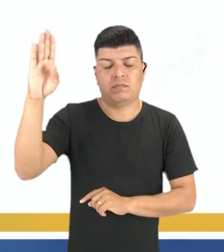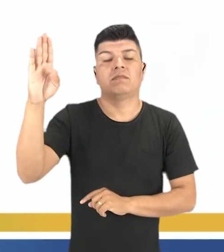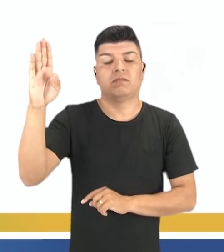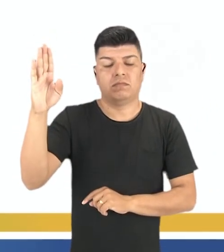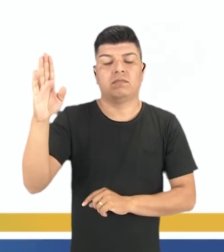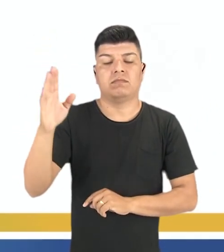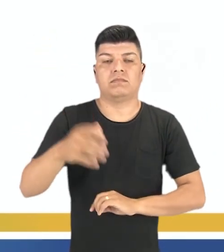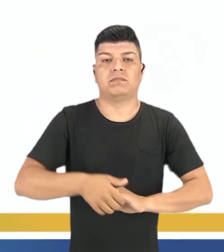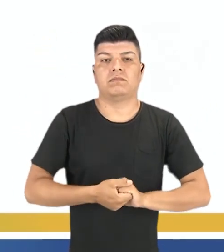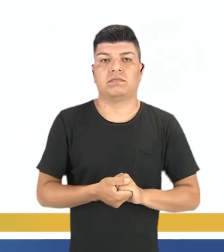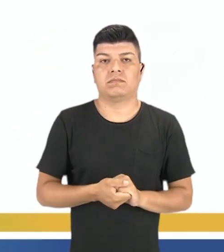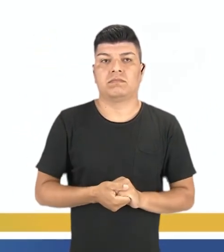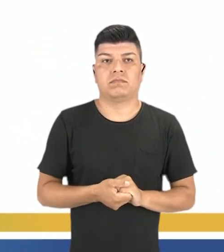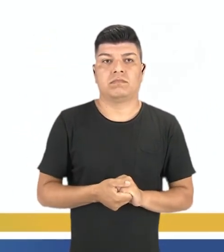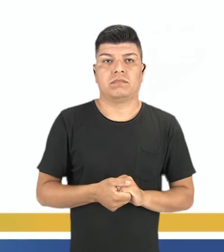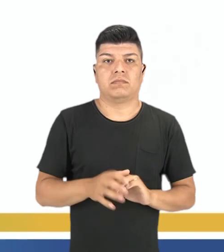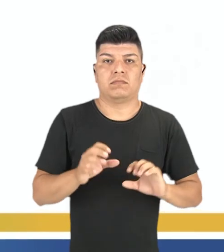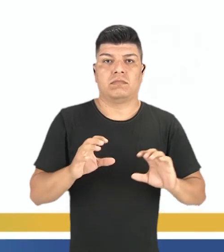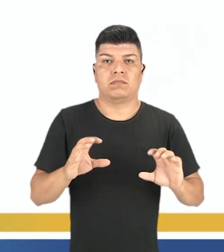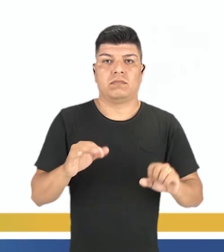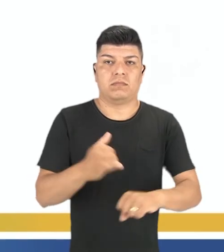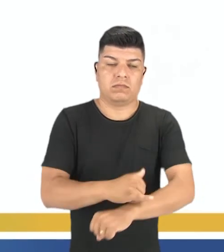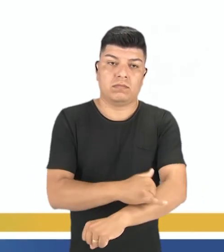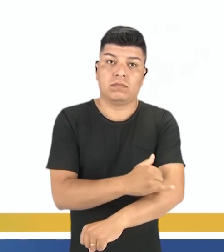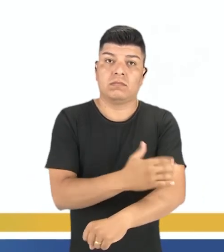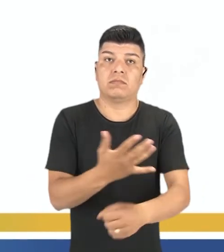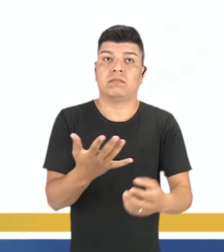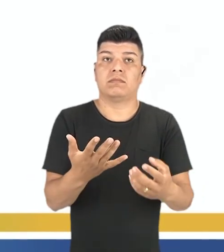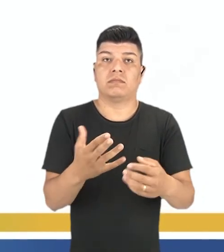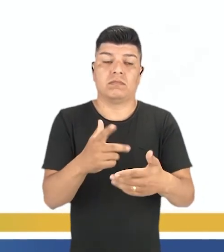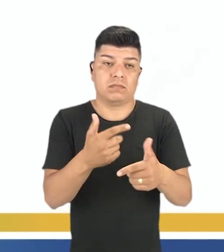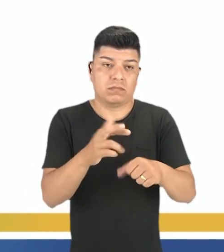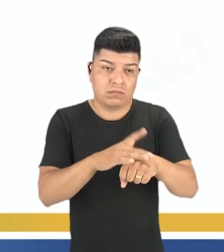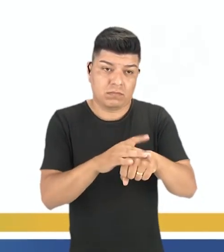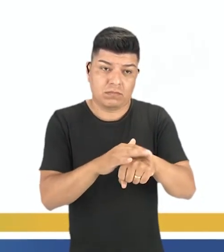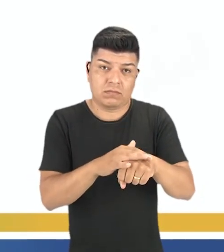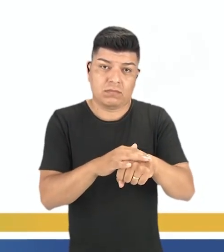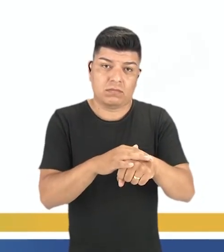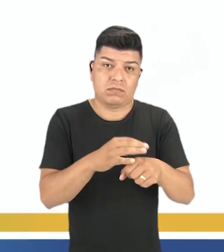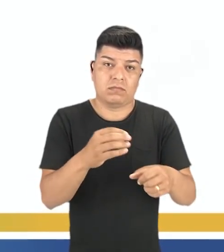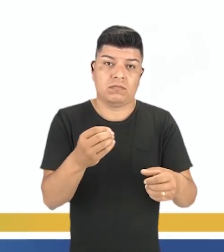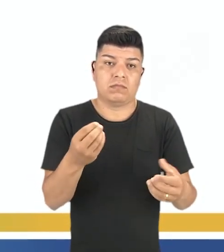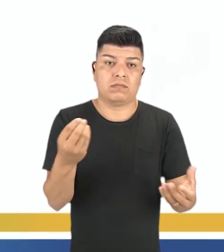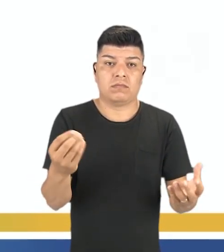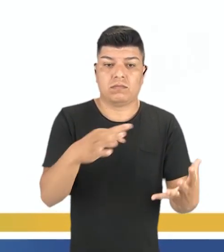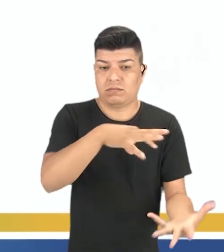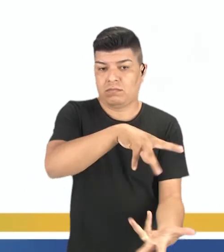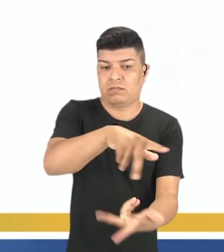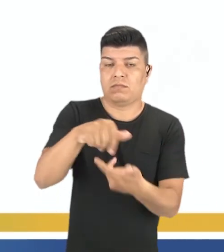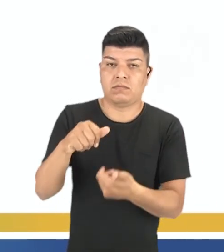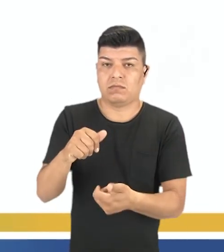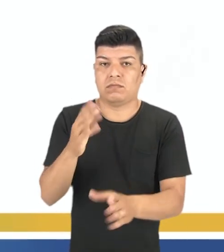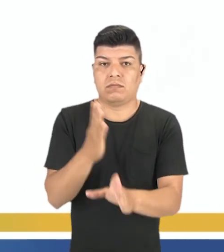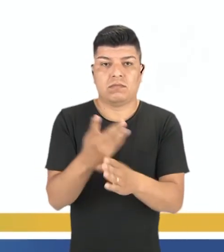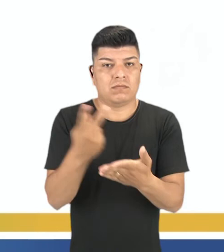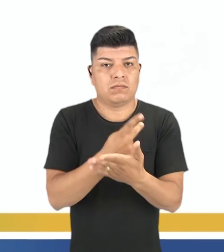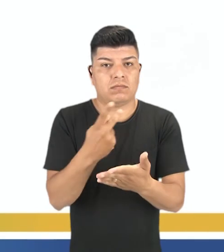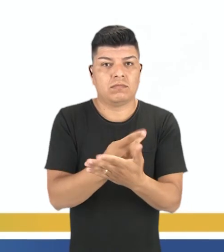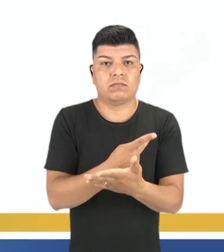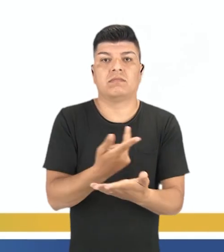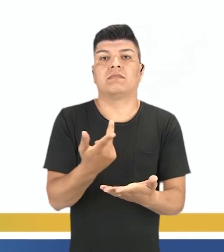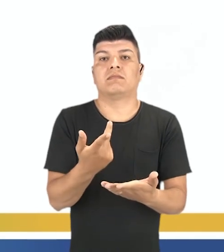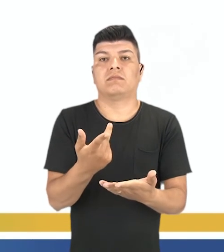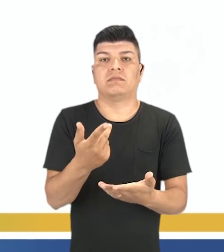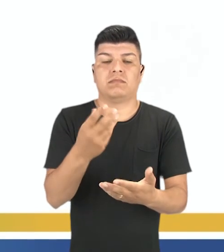seus índices. A síndrome metabólica é uma doença que está atingindo uma grande parte da população mundial em virtude dos hábitos alimentares e os baixos